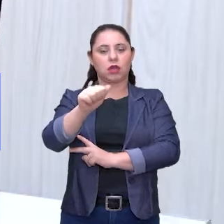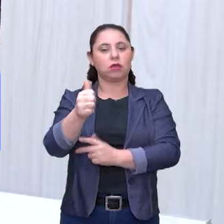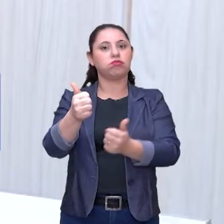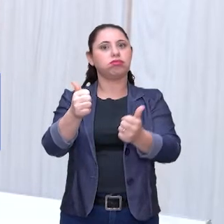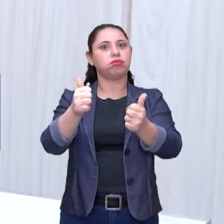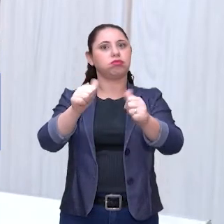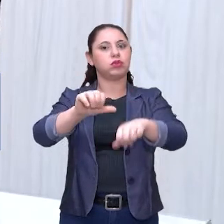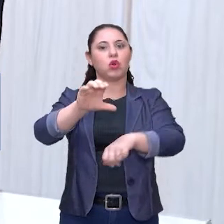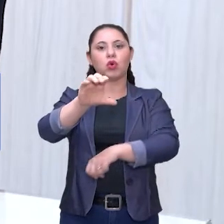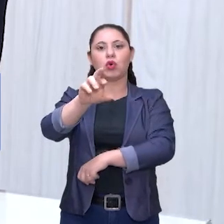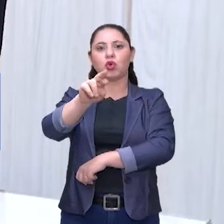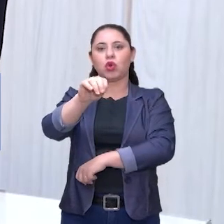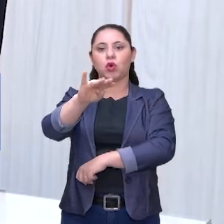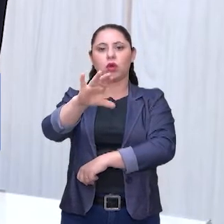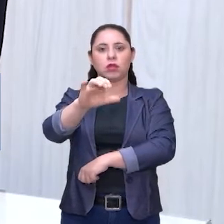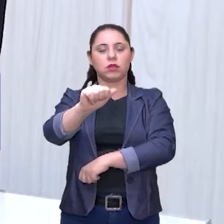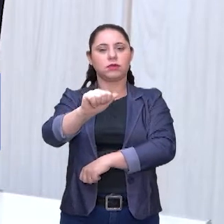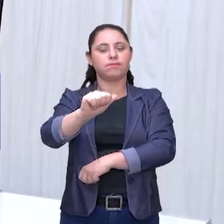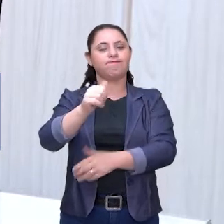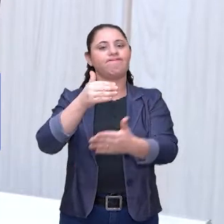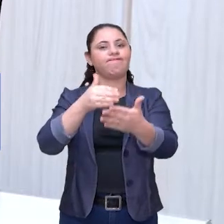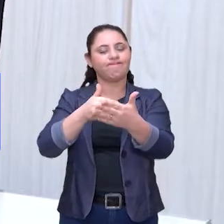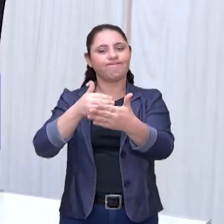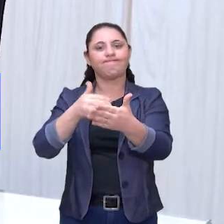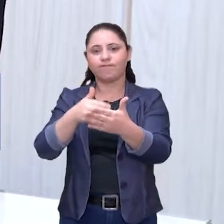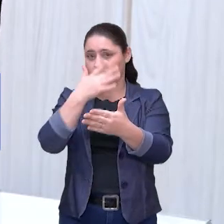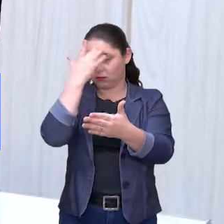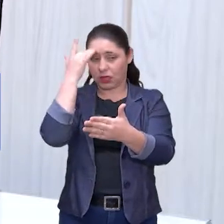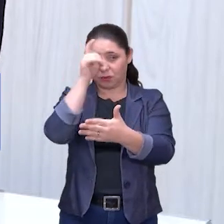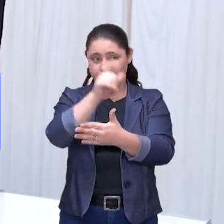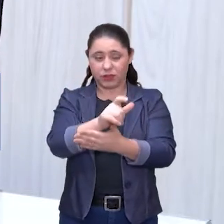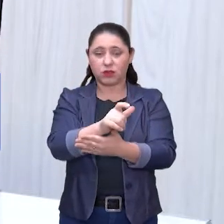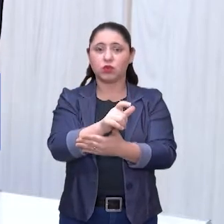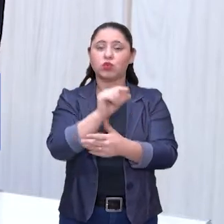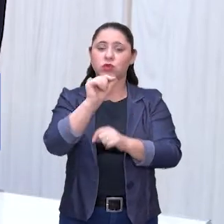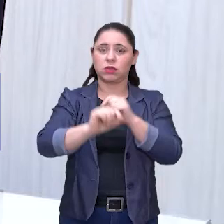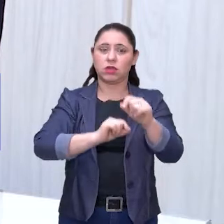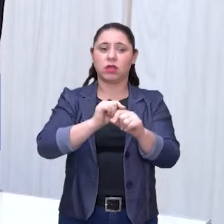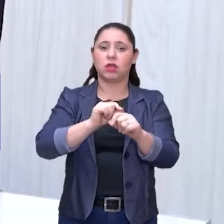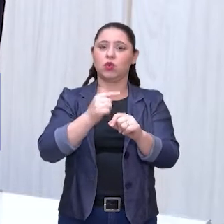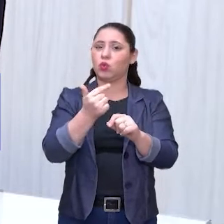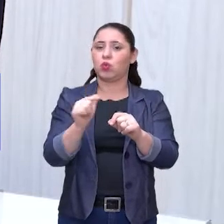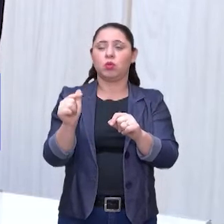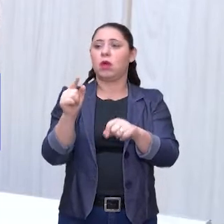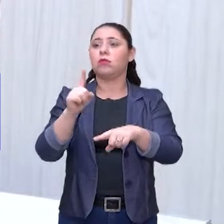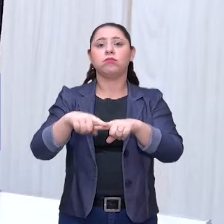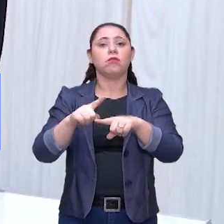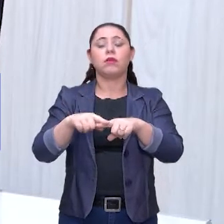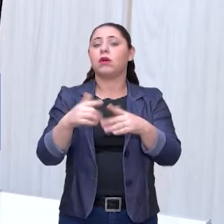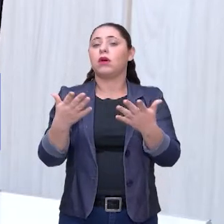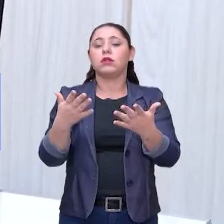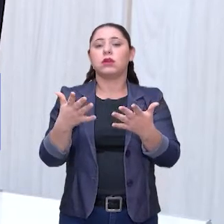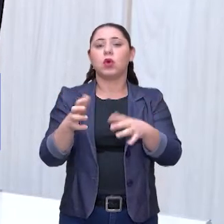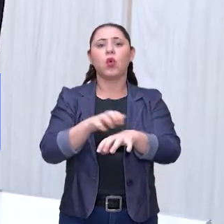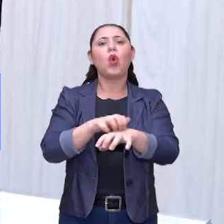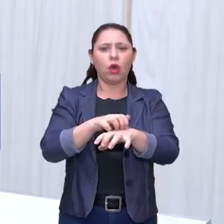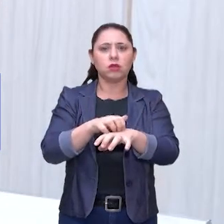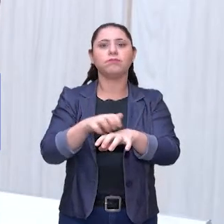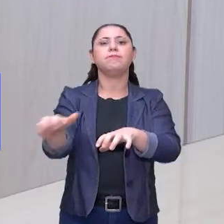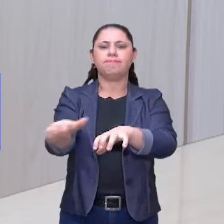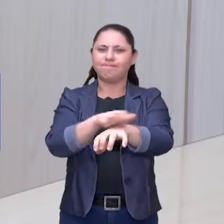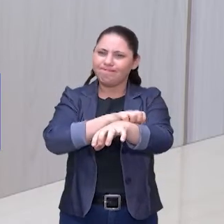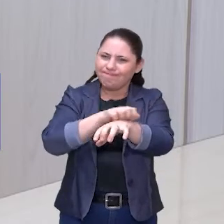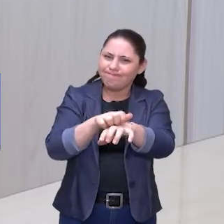urticária crônica. Né? E aí é um desafio, né? O paciente geralmente não tem uma